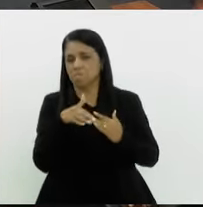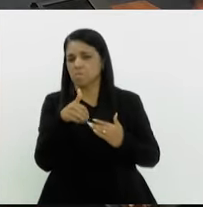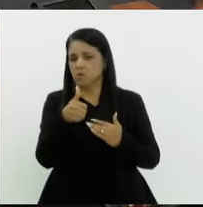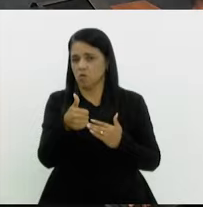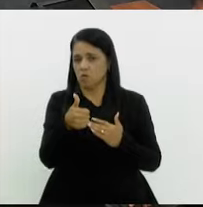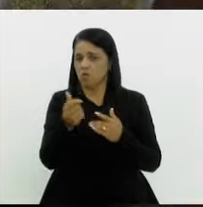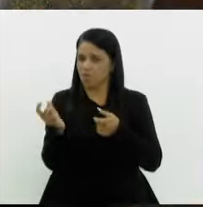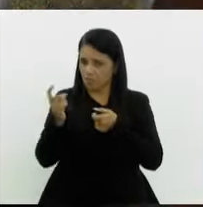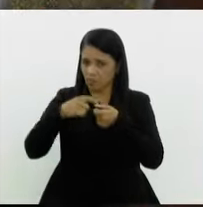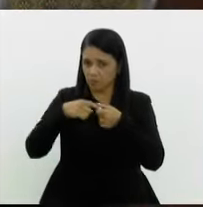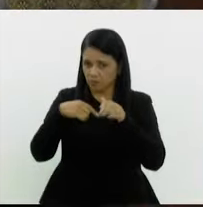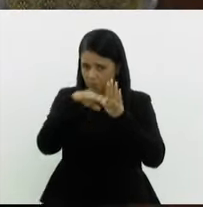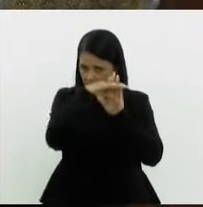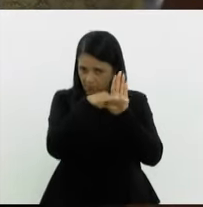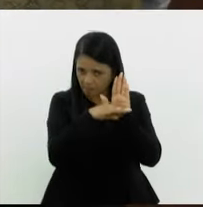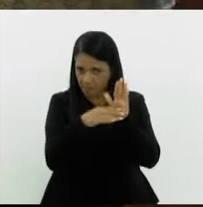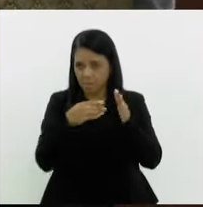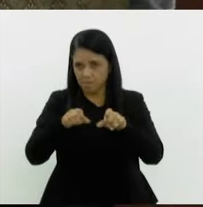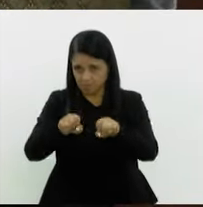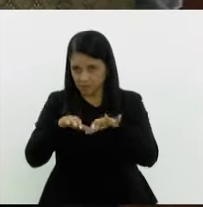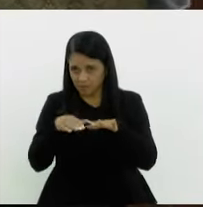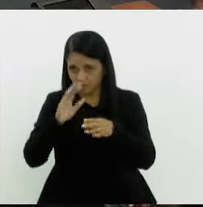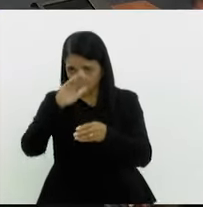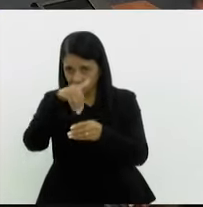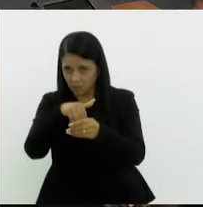trazemos de volta. Pode ser? Ok, presidente. Obrigado.